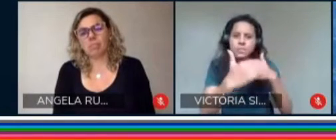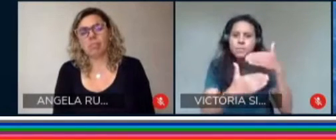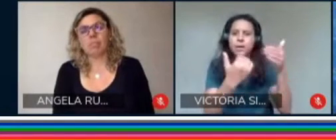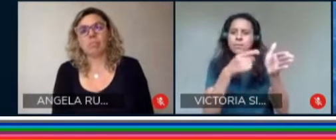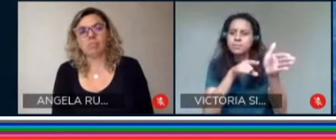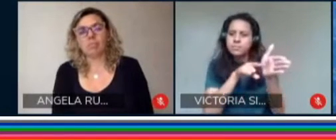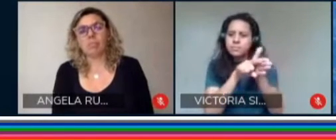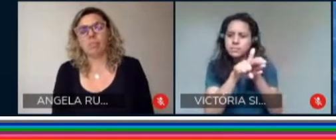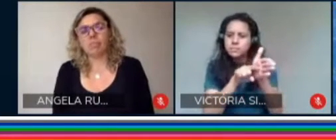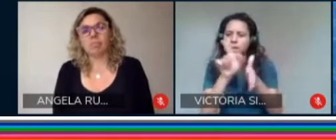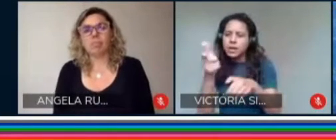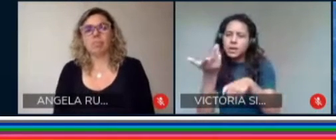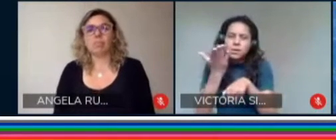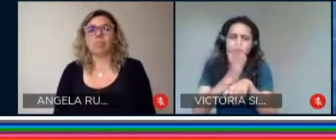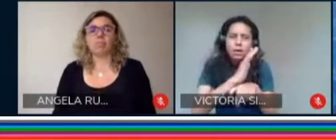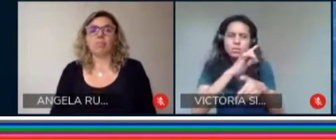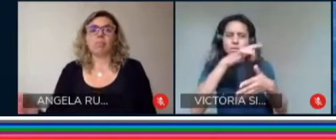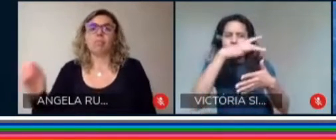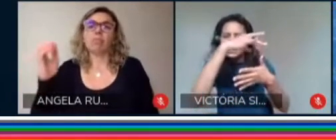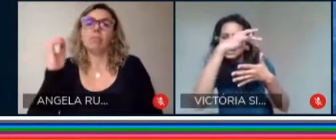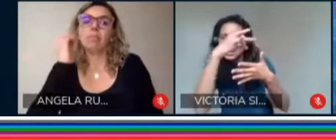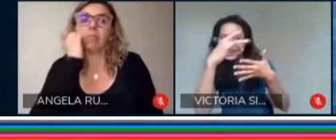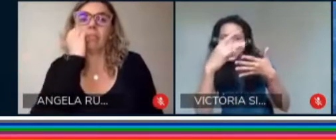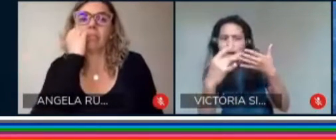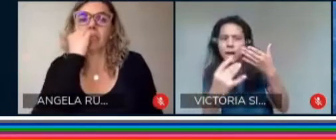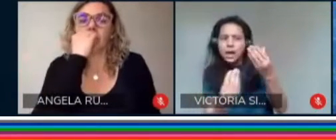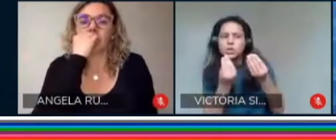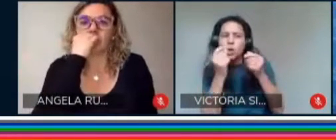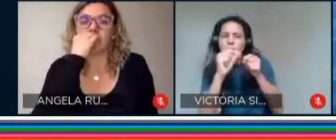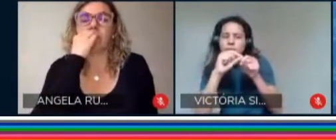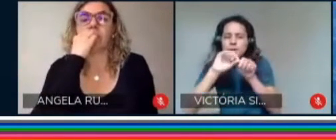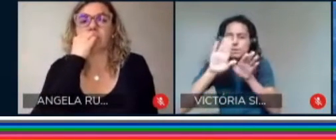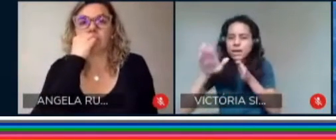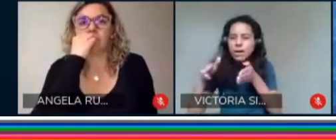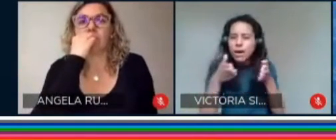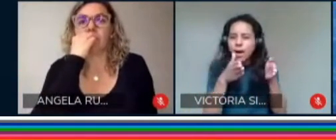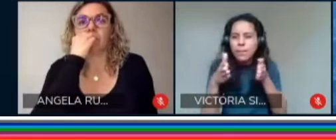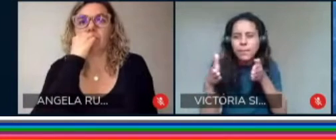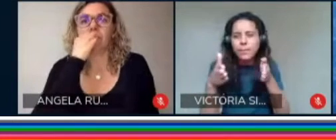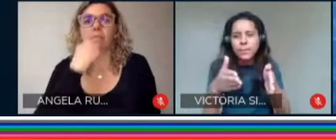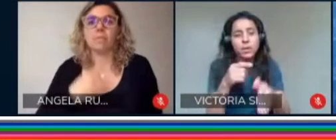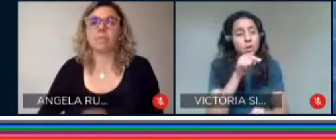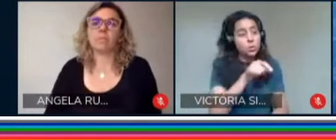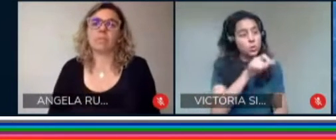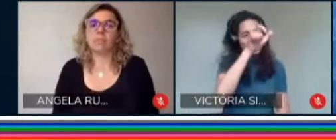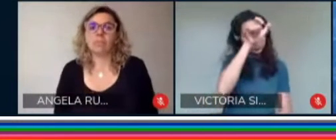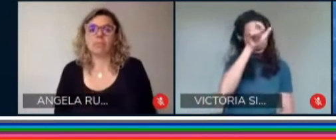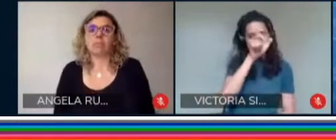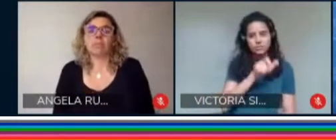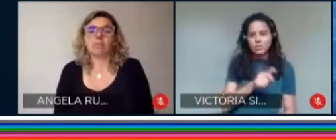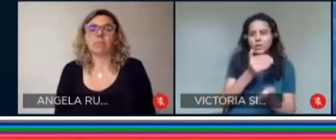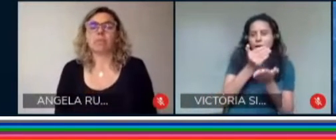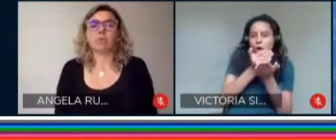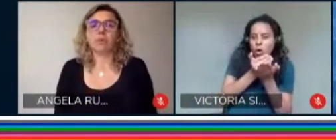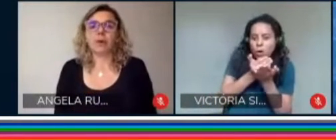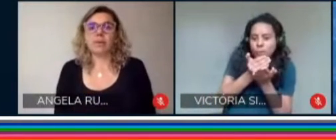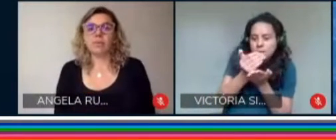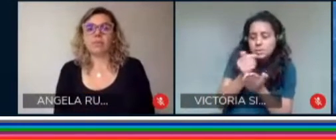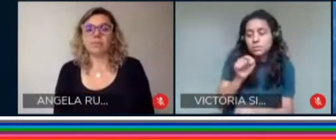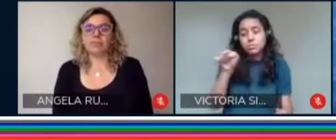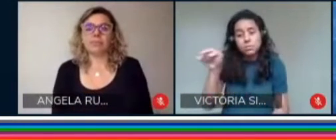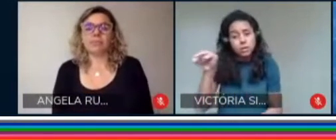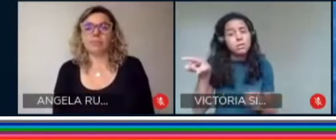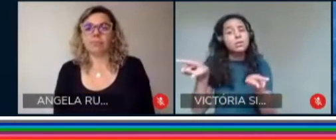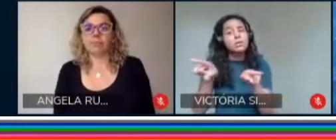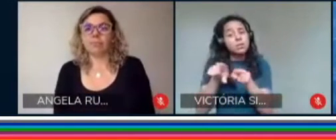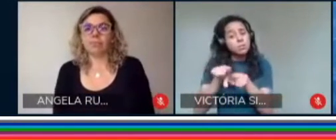oferecer pontes que te ajudam a chegar naquilo que você está começando a explorar, né? Ele também tem o papel de te corrigir,